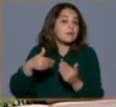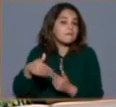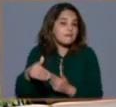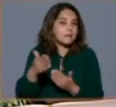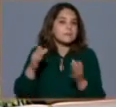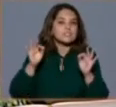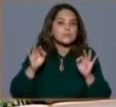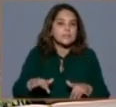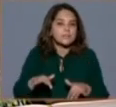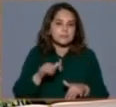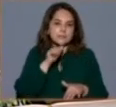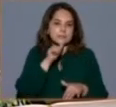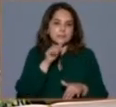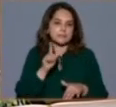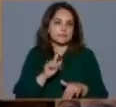seu fim.